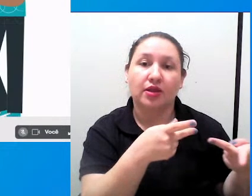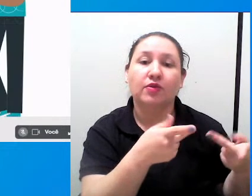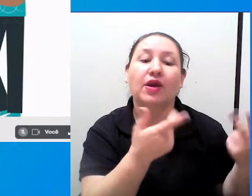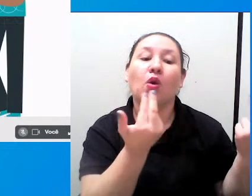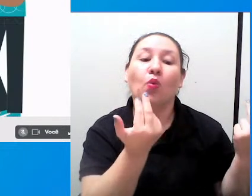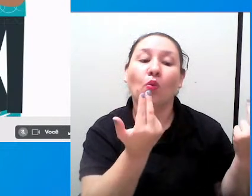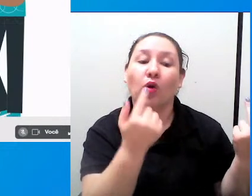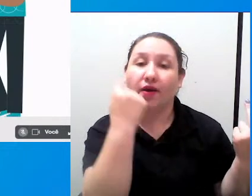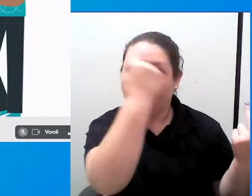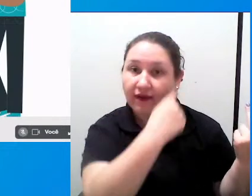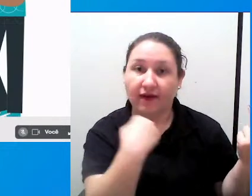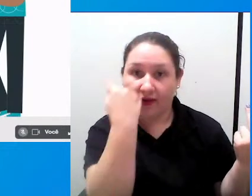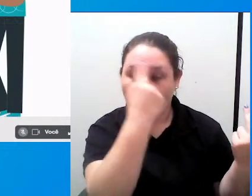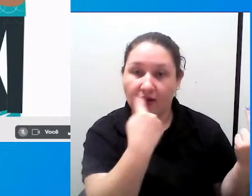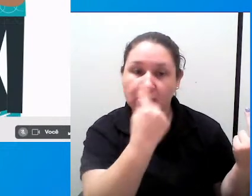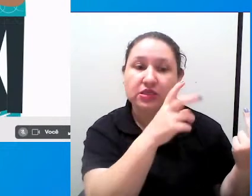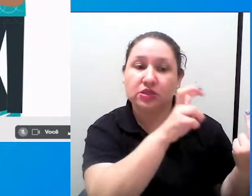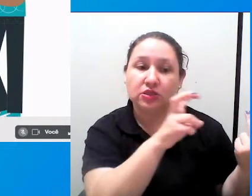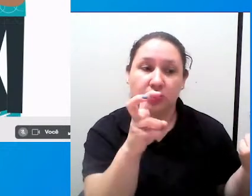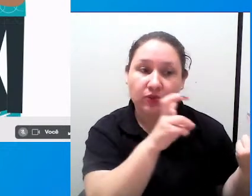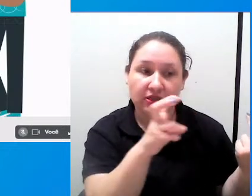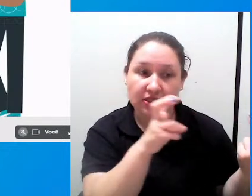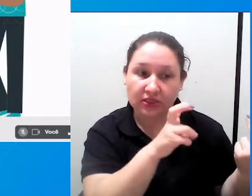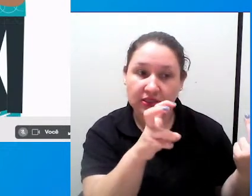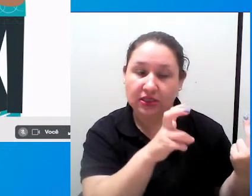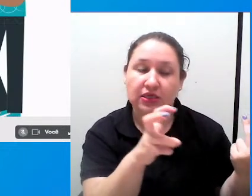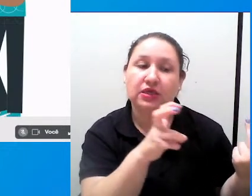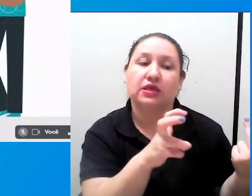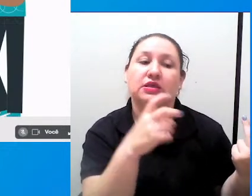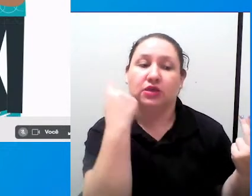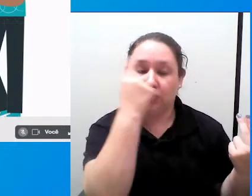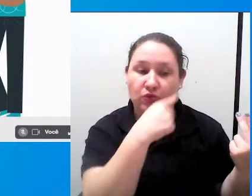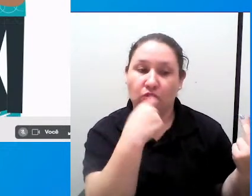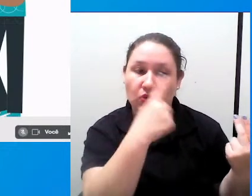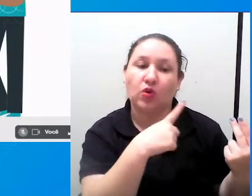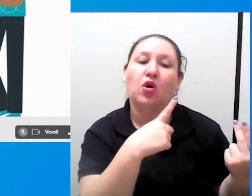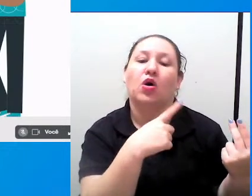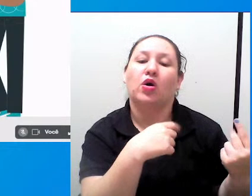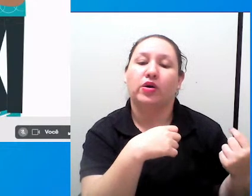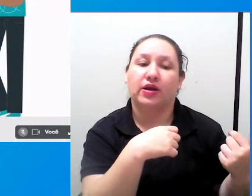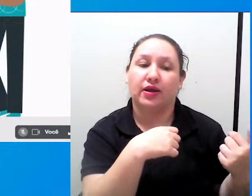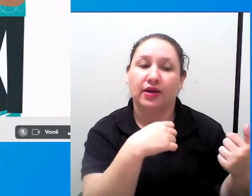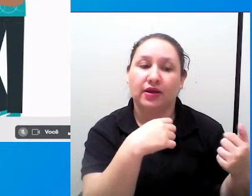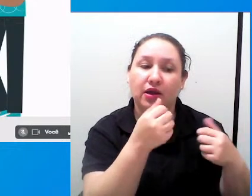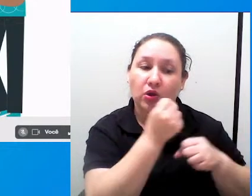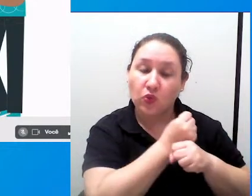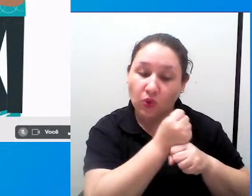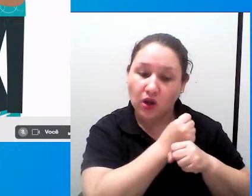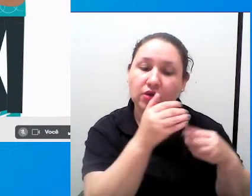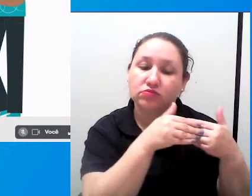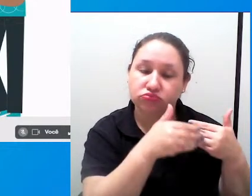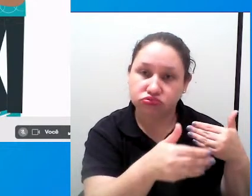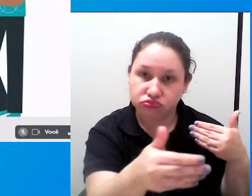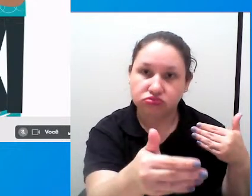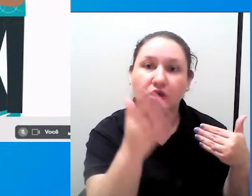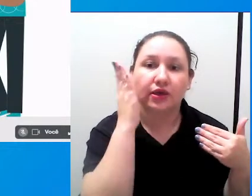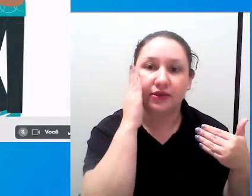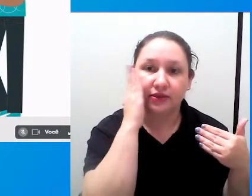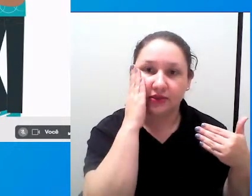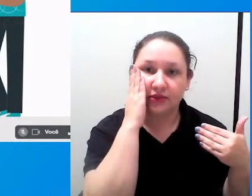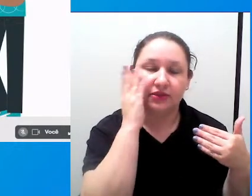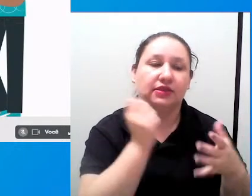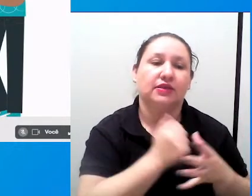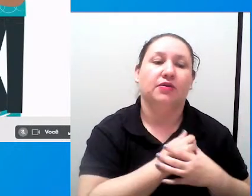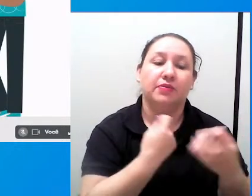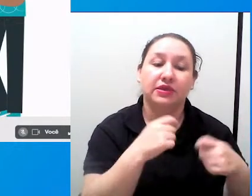horária, que é 55 horas por semestre. Então, eu proponho um projeto, uma ação de extensão que vai de conta à carga